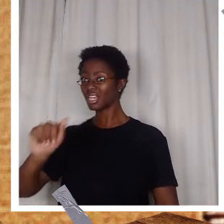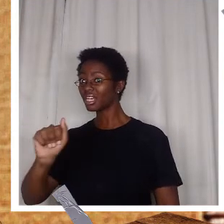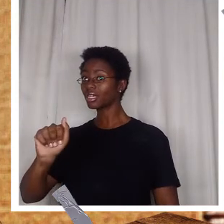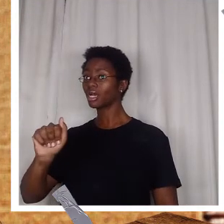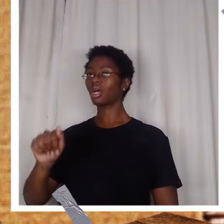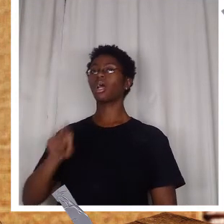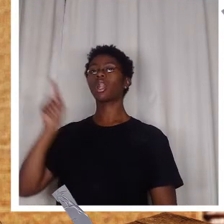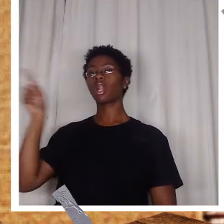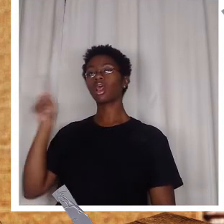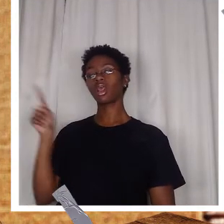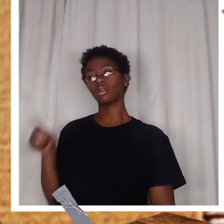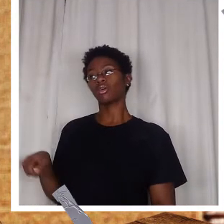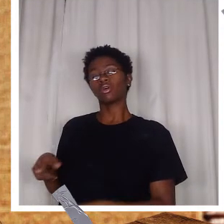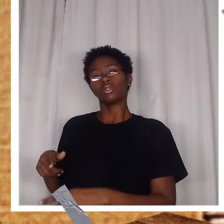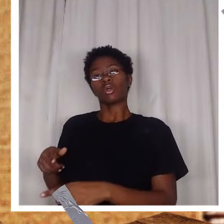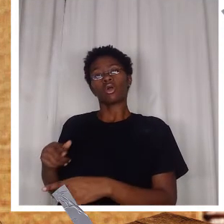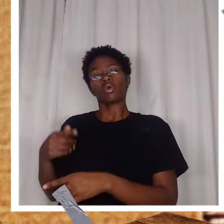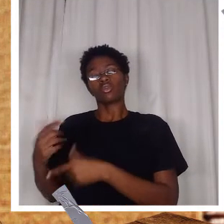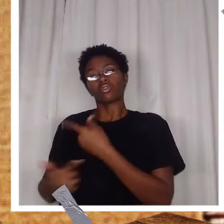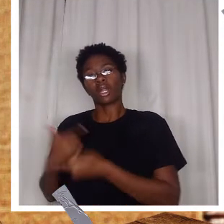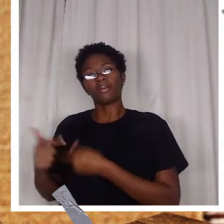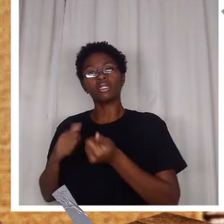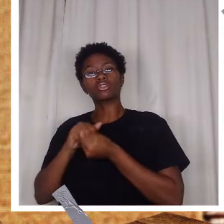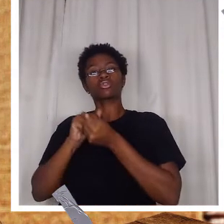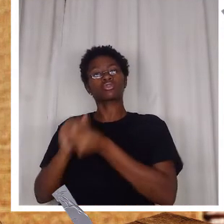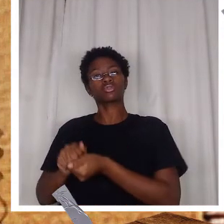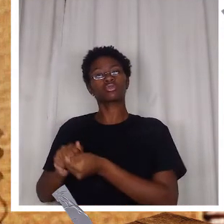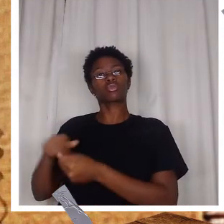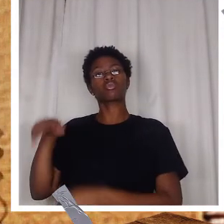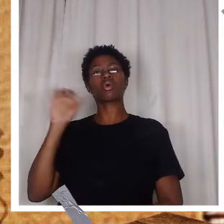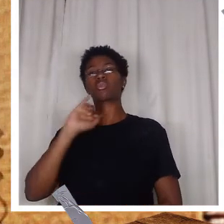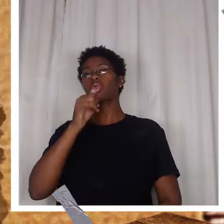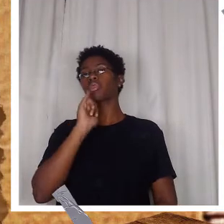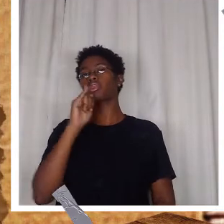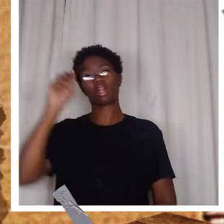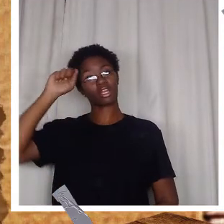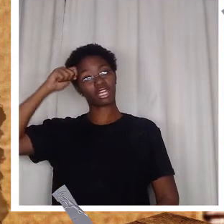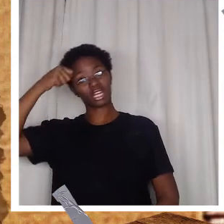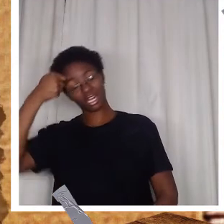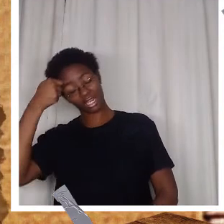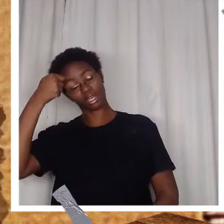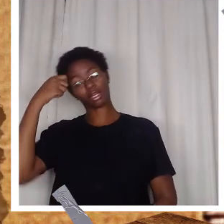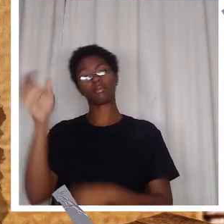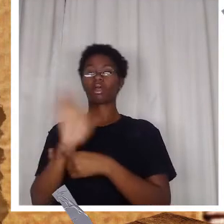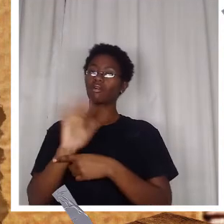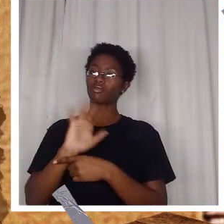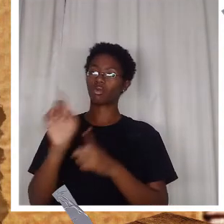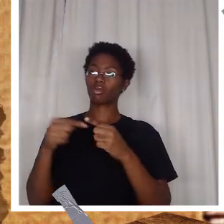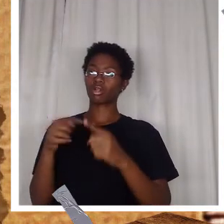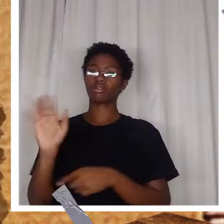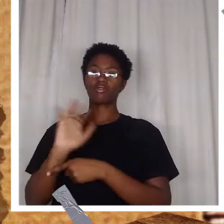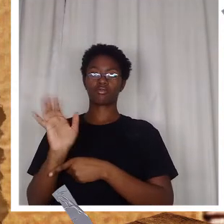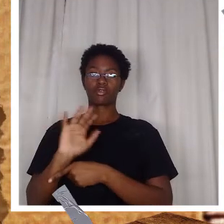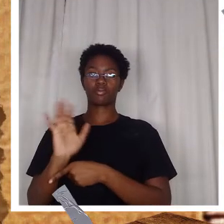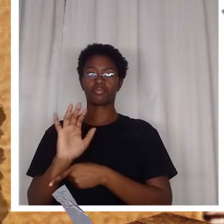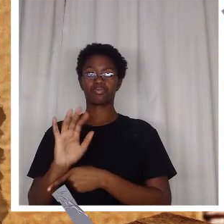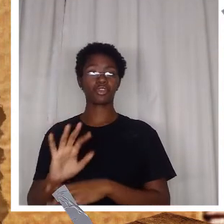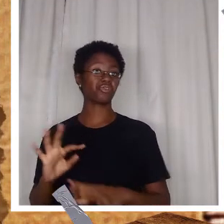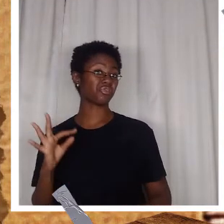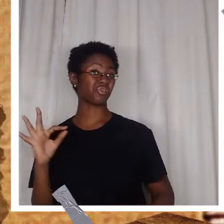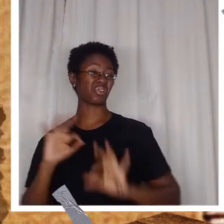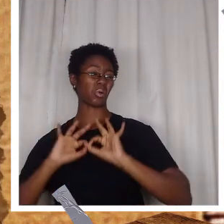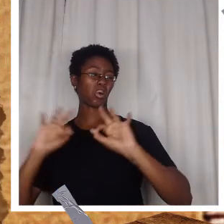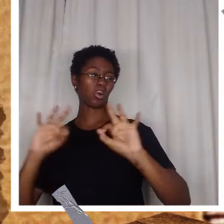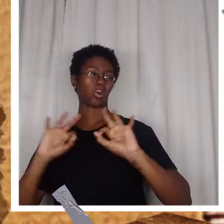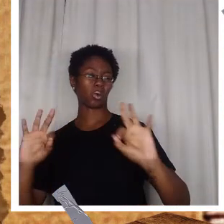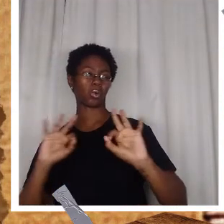de Narrativas Negras para Audiovisual, um dos projetos de formação mais bem-sucedidos na história da FLUP.